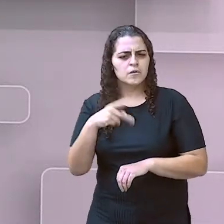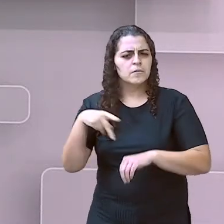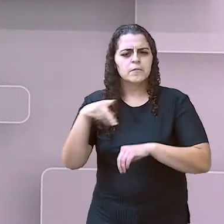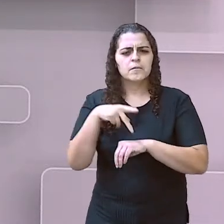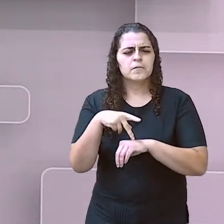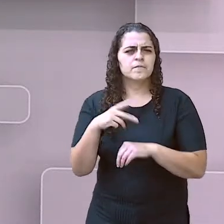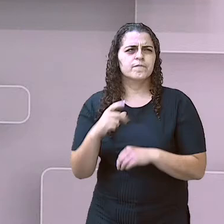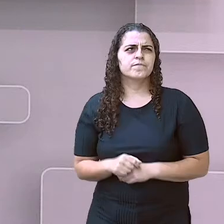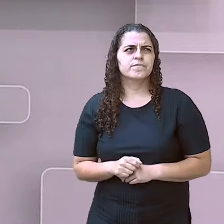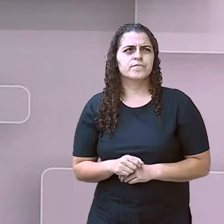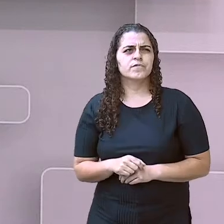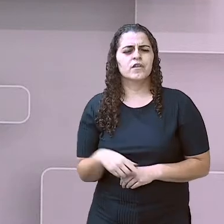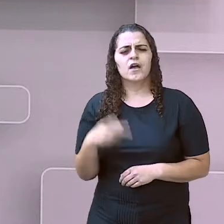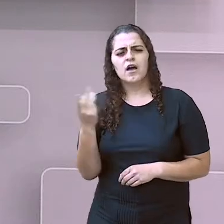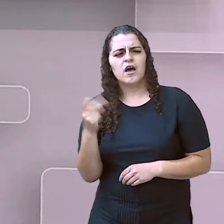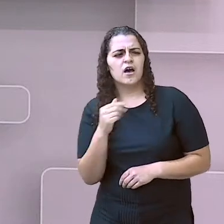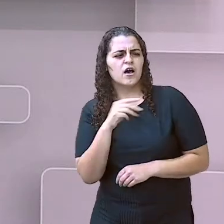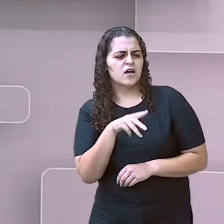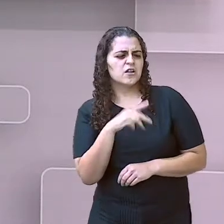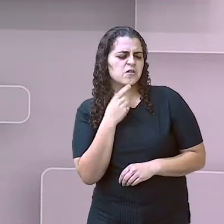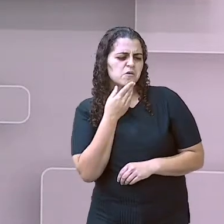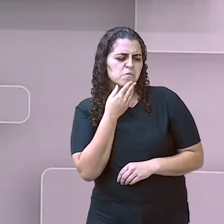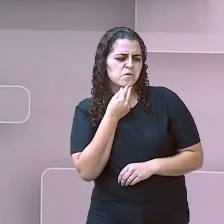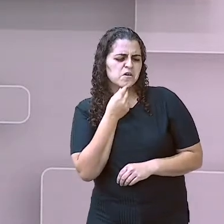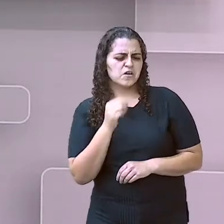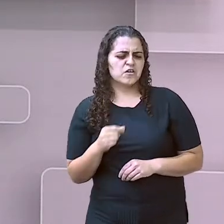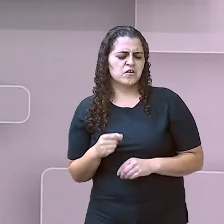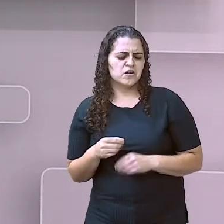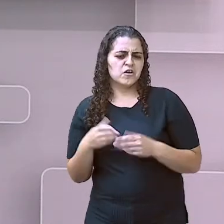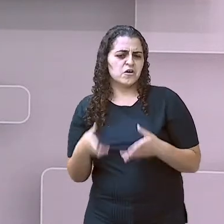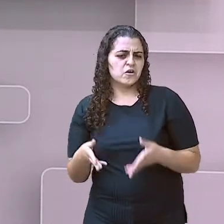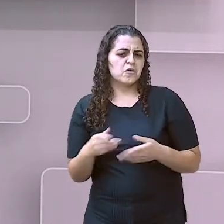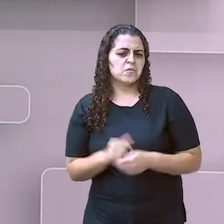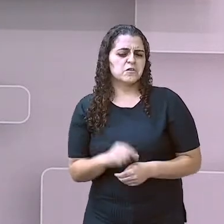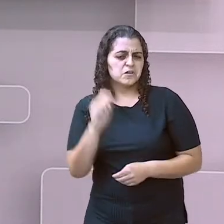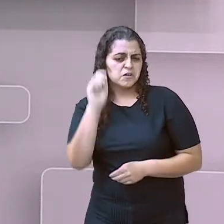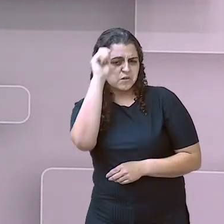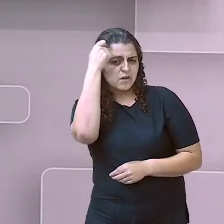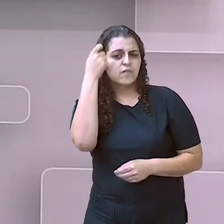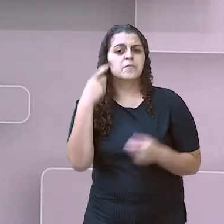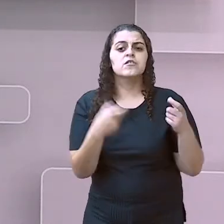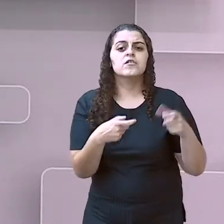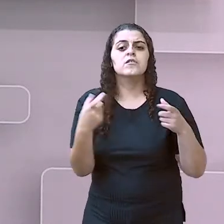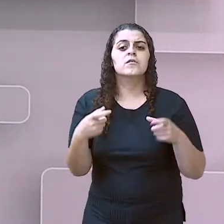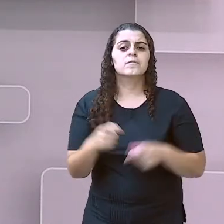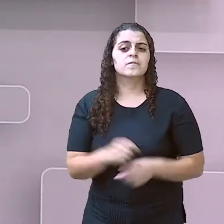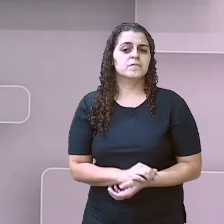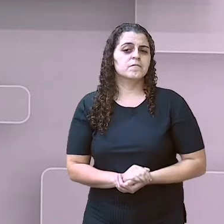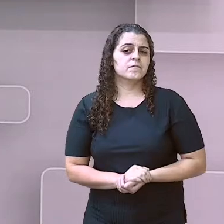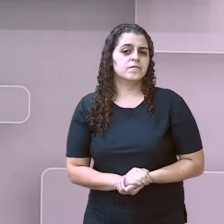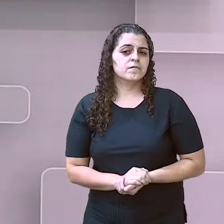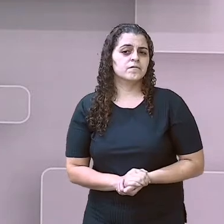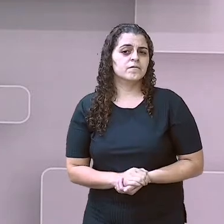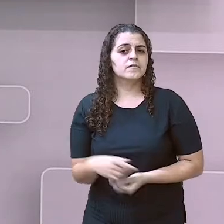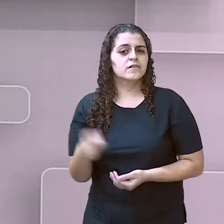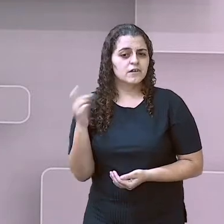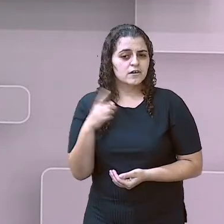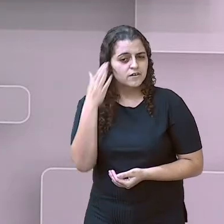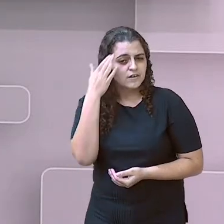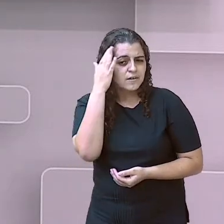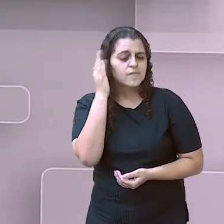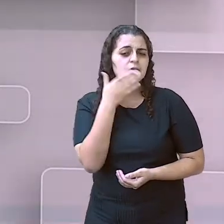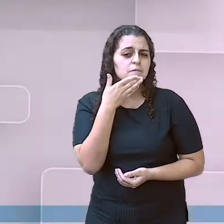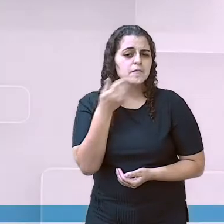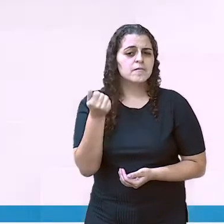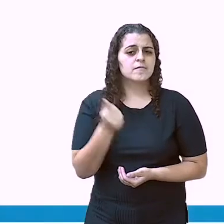Ah, fulano... o fulano veio da África, mas de onde da África, né? Então tem que entender